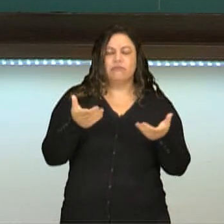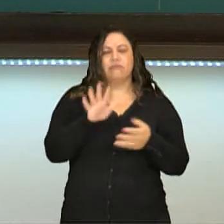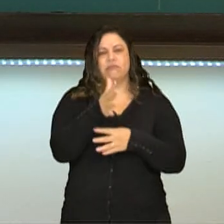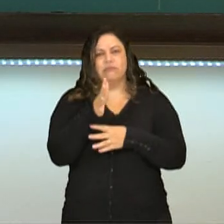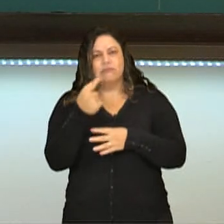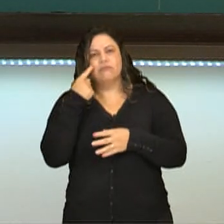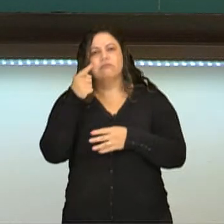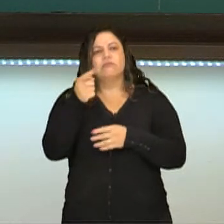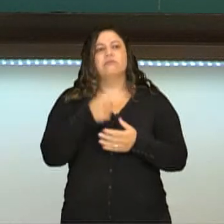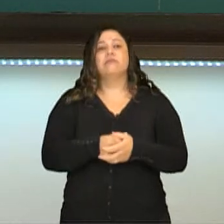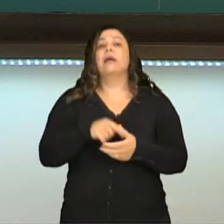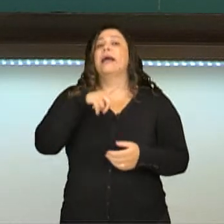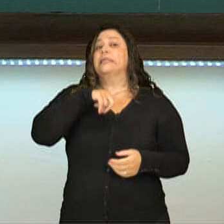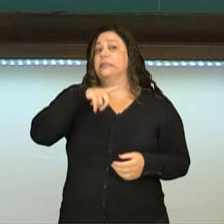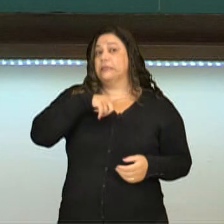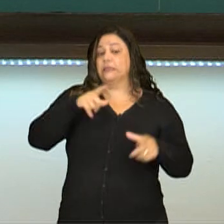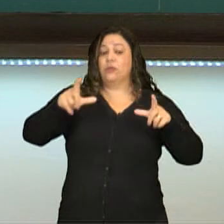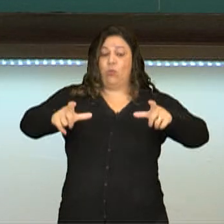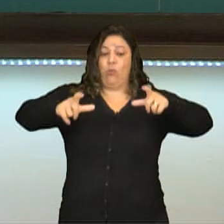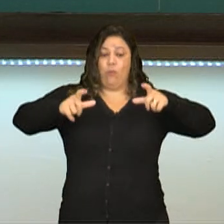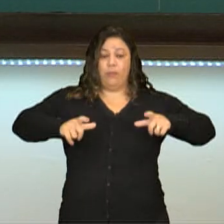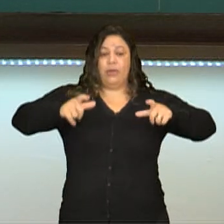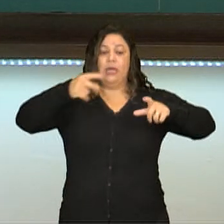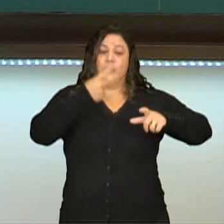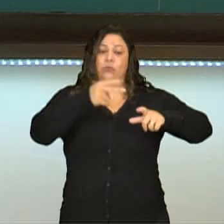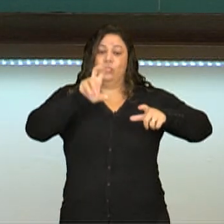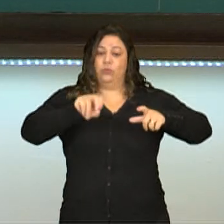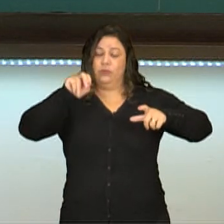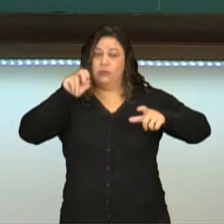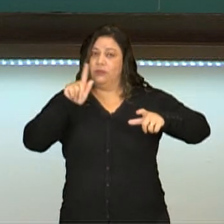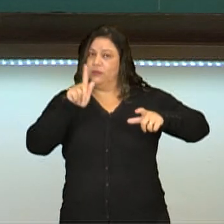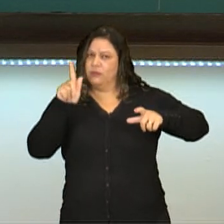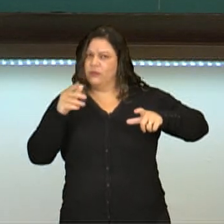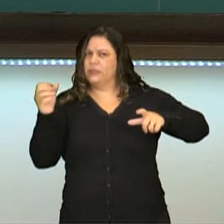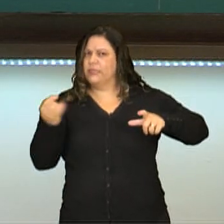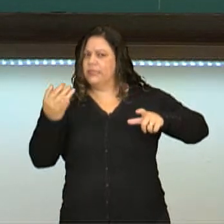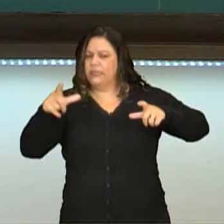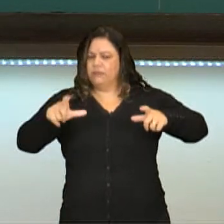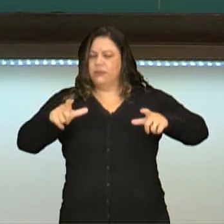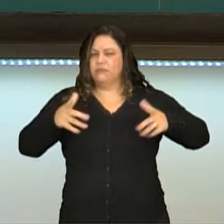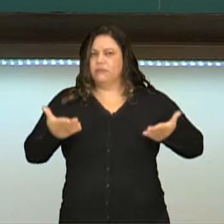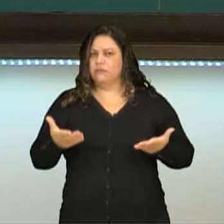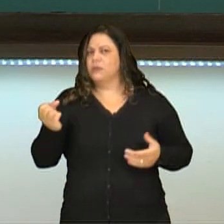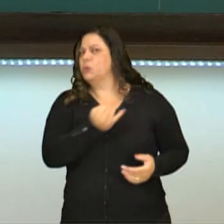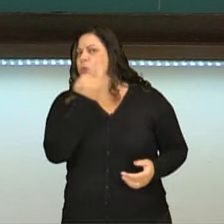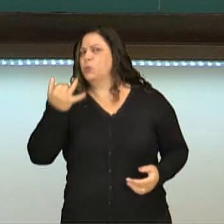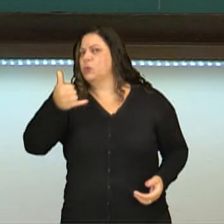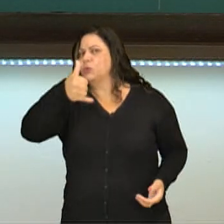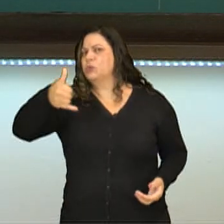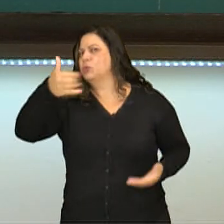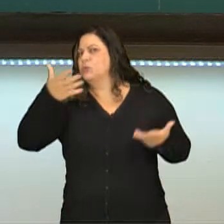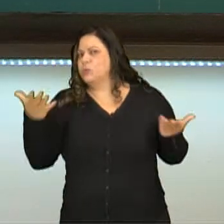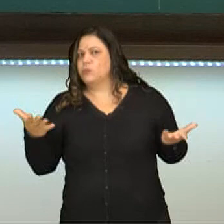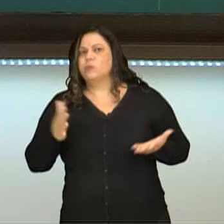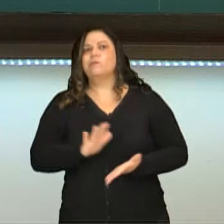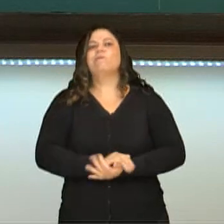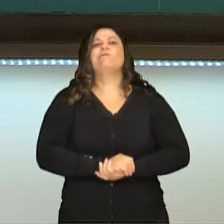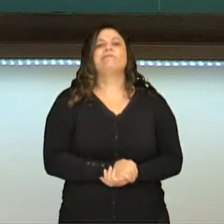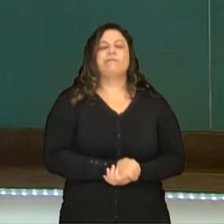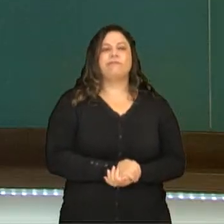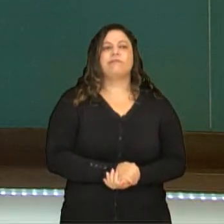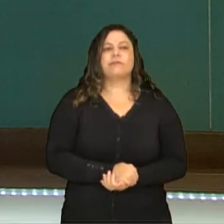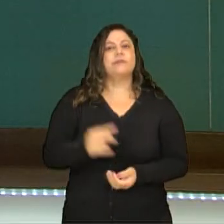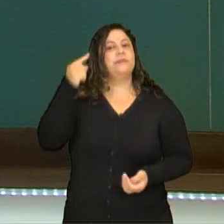um prato de 250 gramas de arroz e feijão. Aí eu quero saber quanto de gordura eu tenho ali.